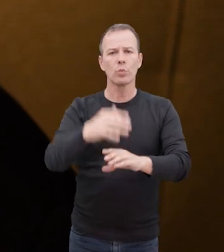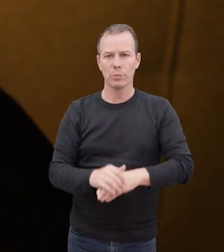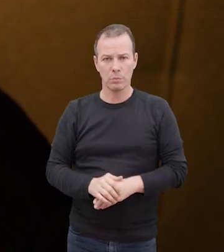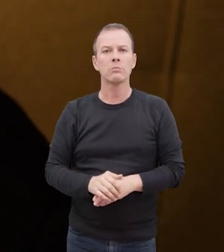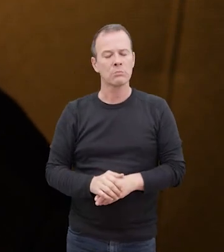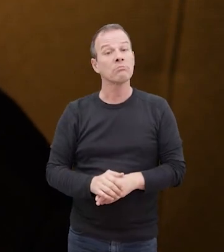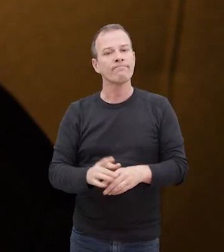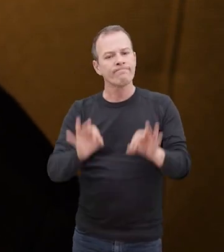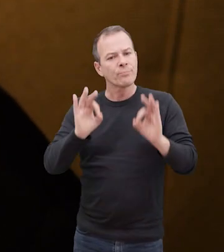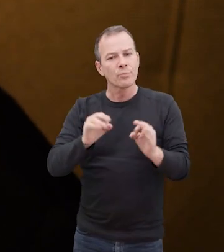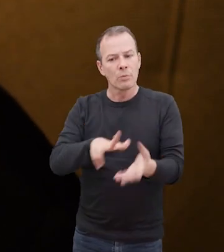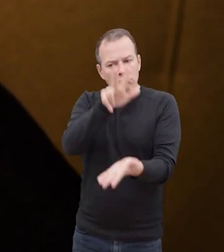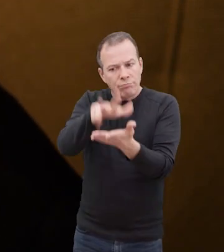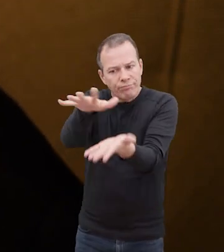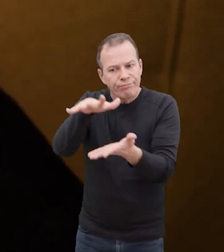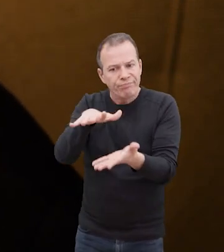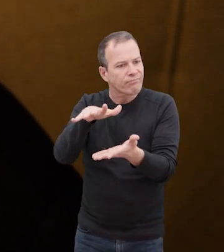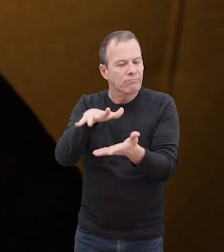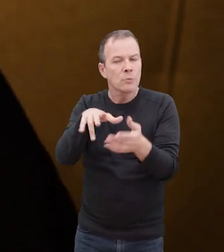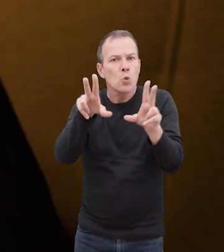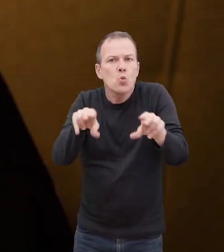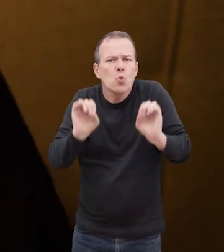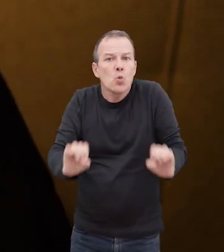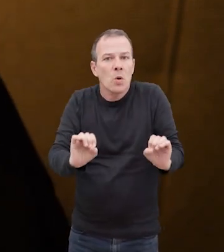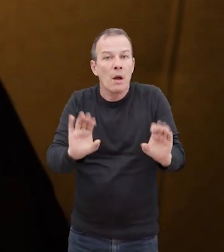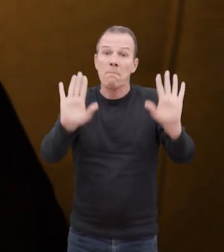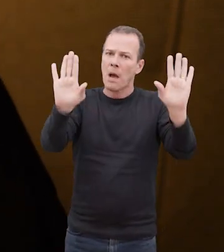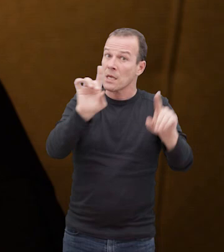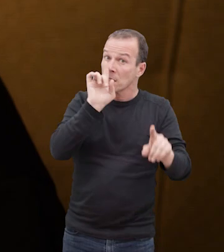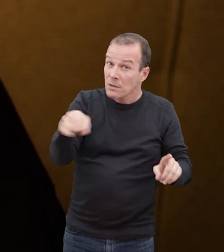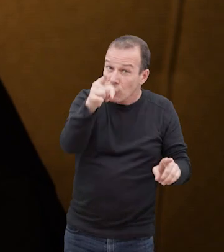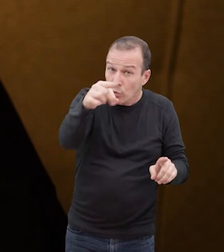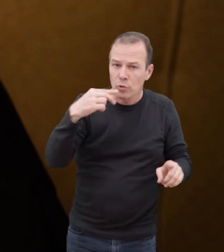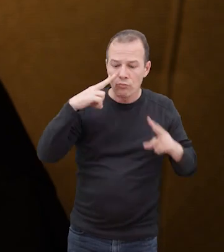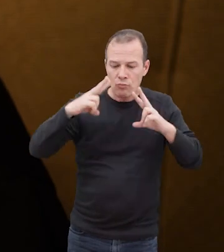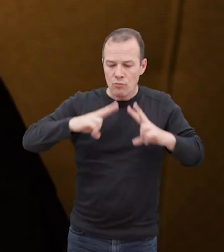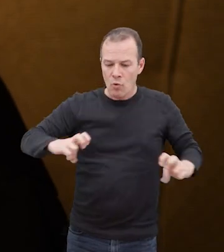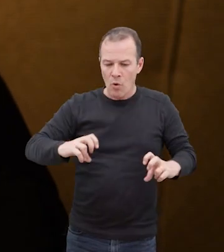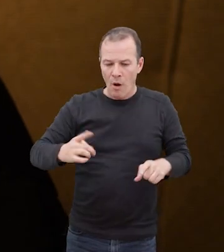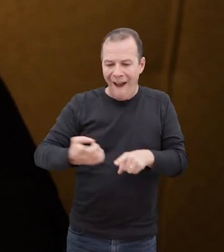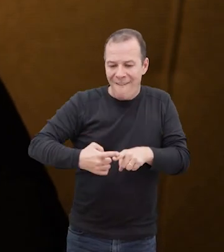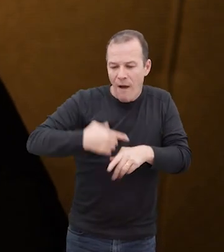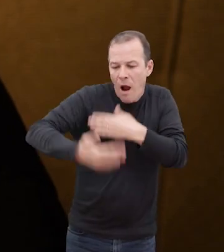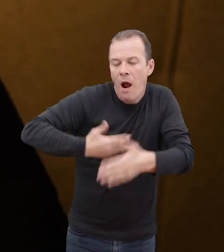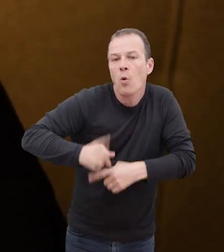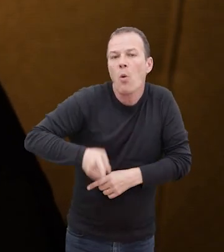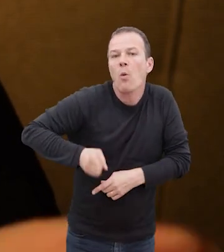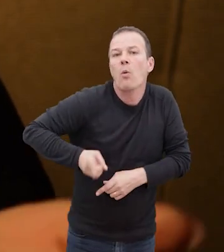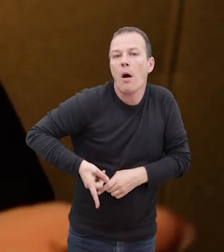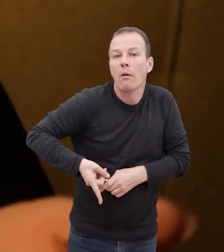importante. O reconhecimento até pode nunca chegar, mas se tu descobrires o que é que te move?